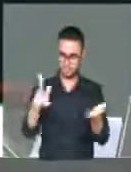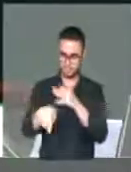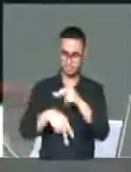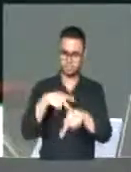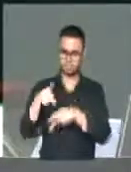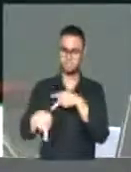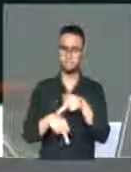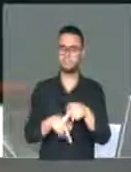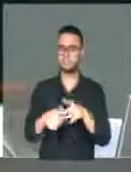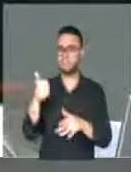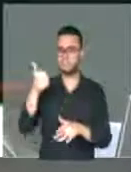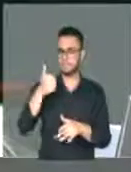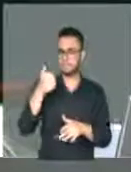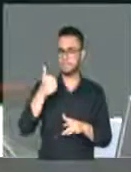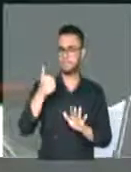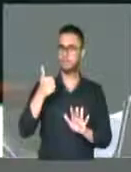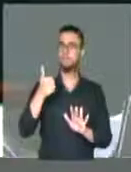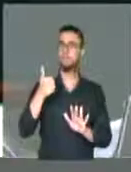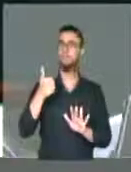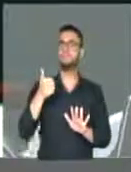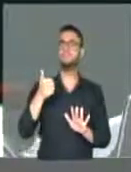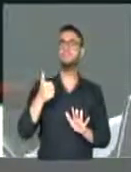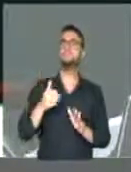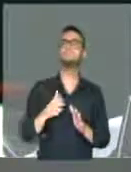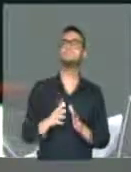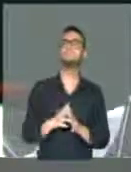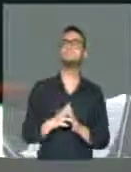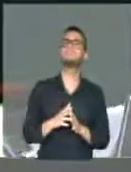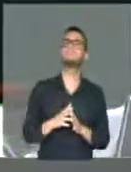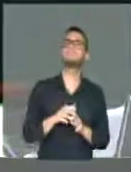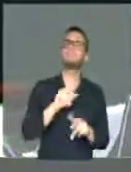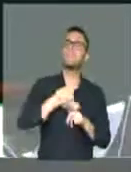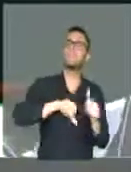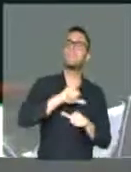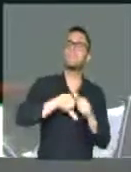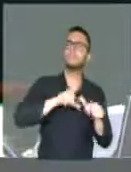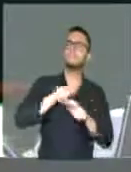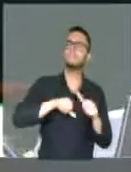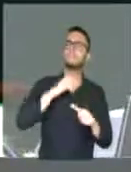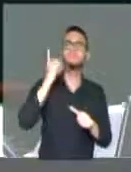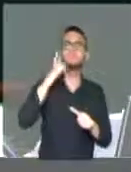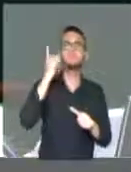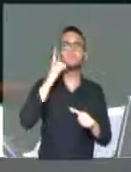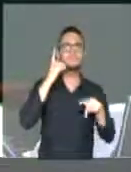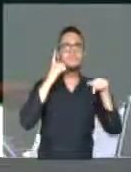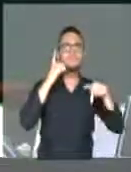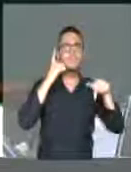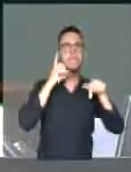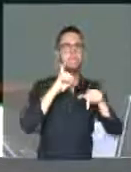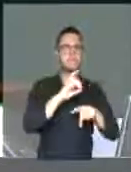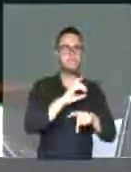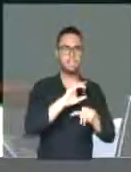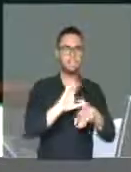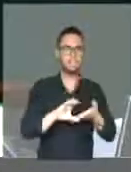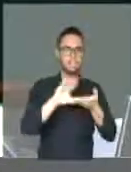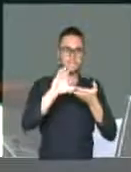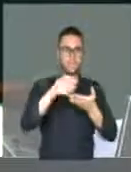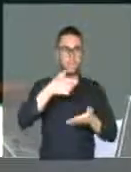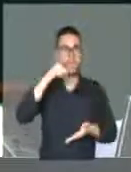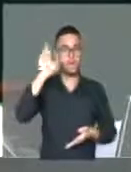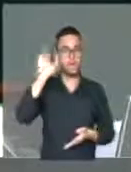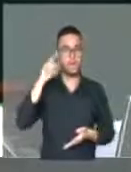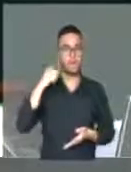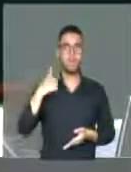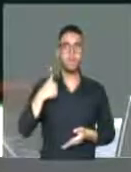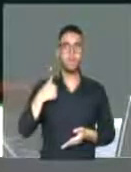população, primeiro, sobre a troca de deputados aqui nessa comissão. Ontem, eu pedi